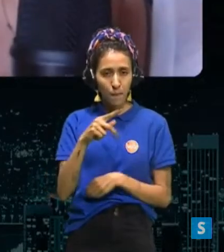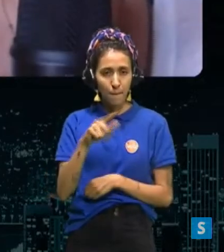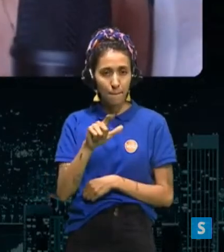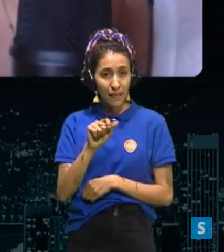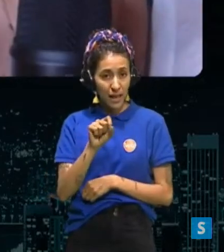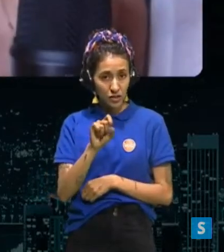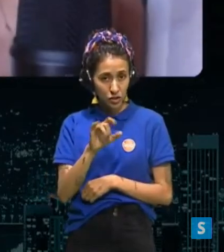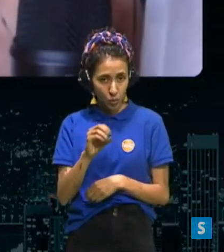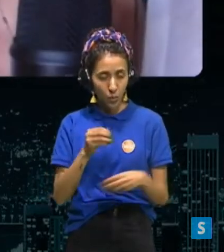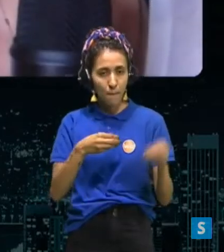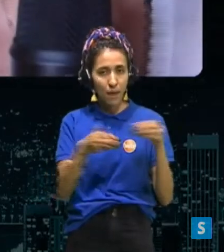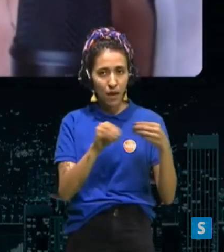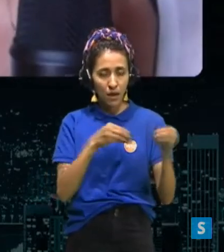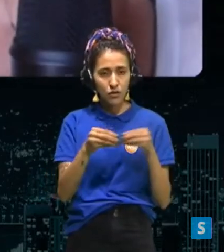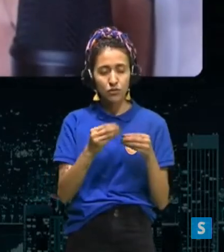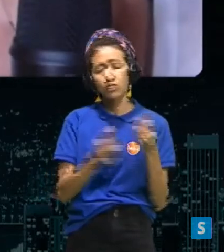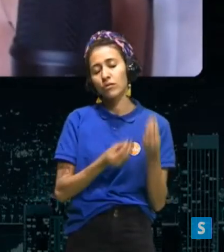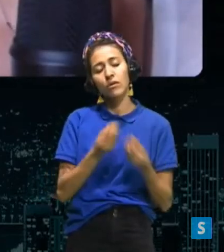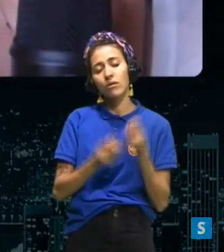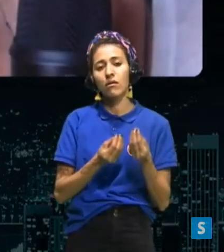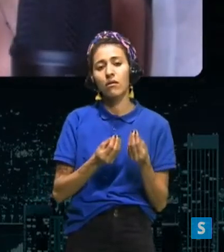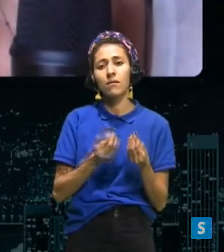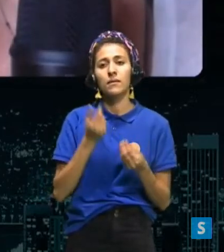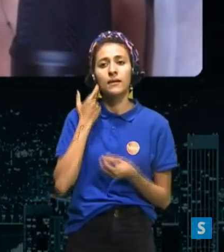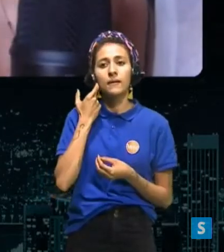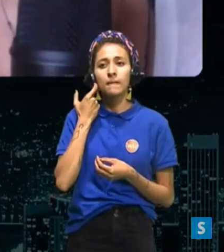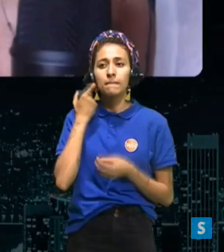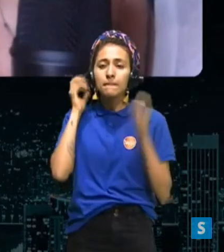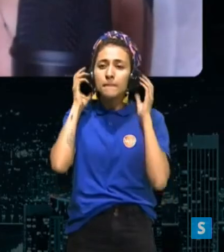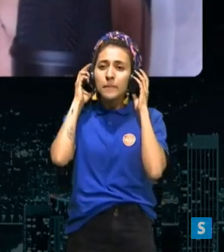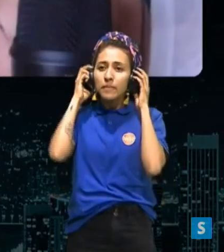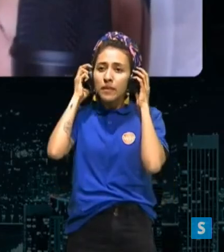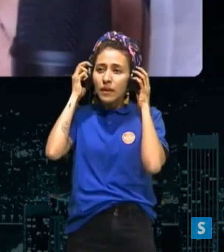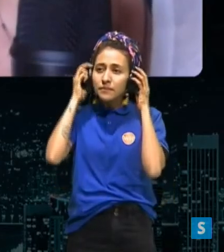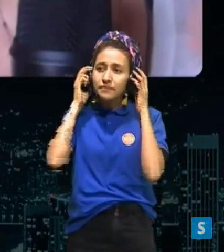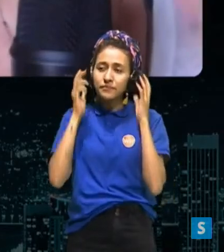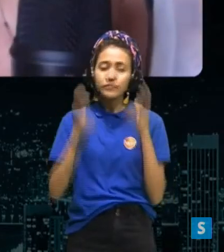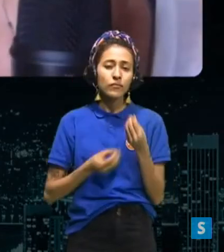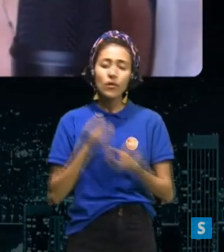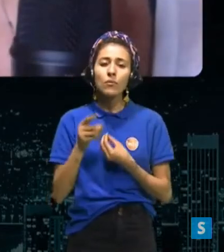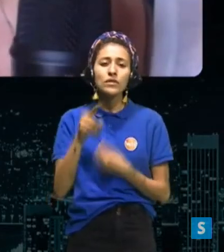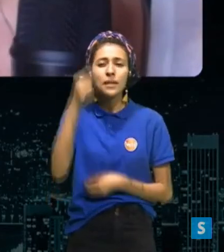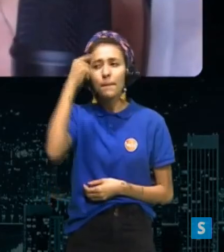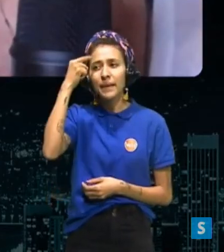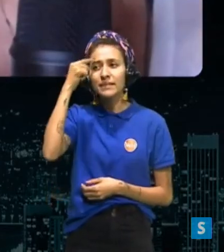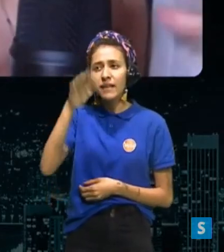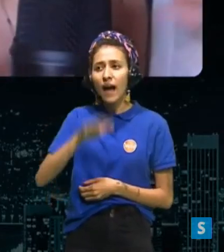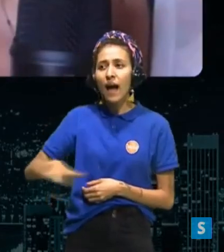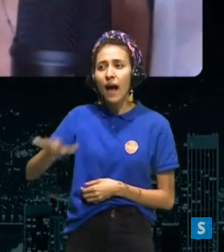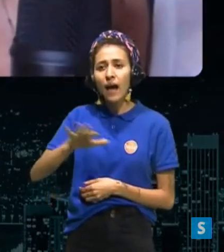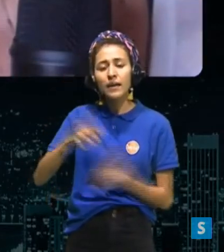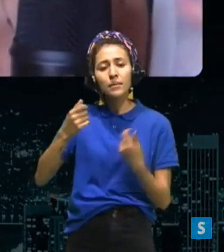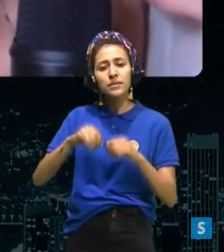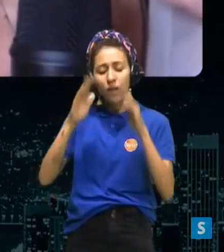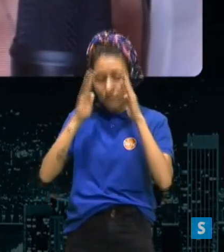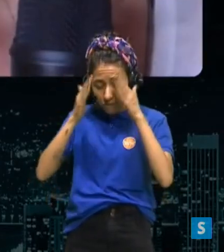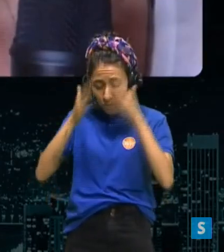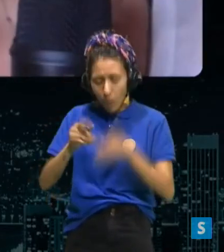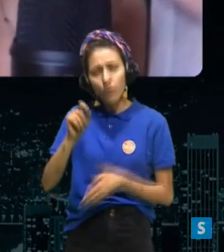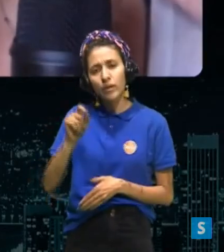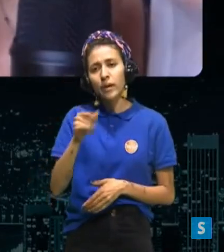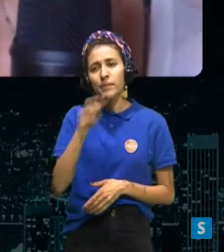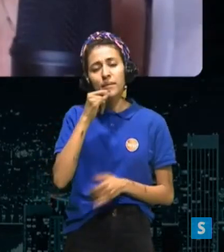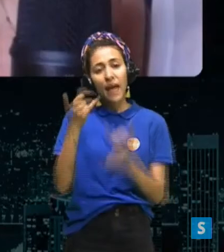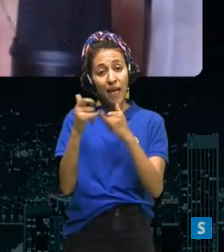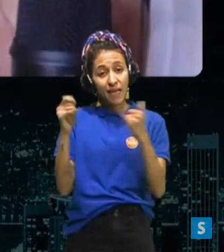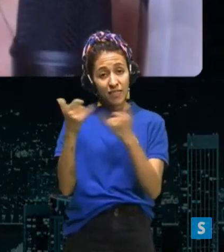que águias que você vê que você tem que agir qualquer empresa deve enfocar energia sustentável à